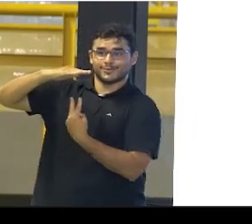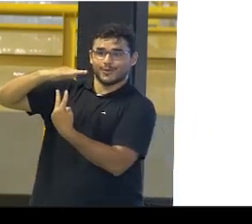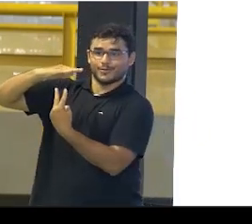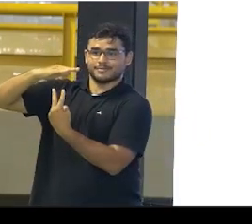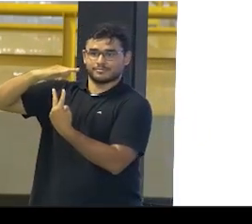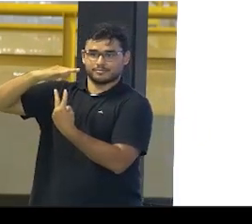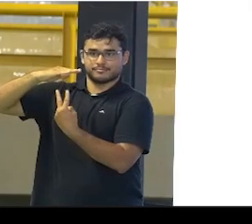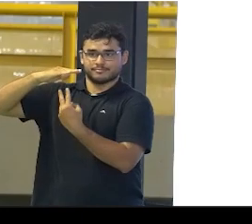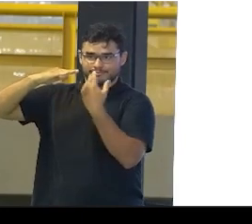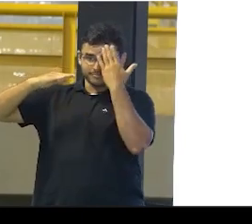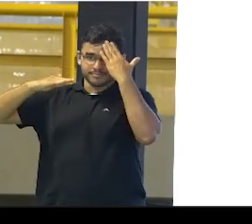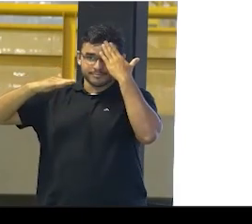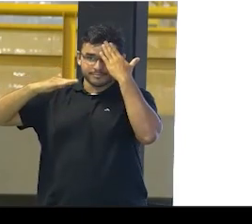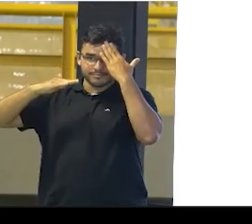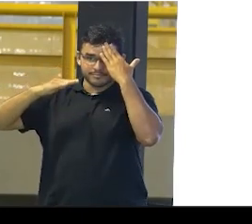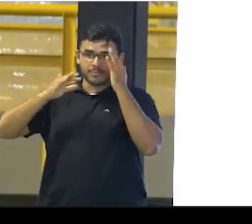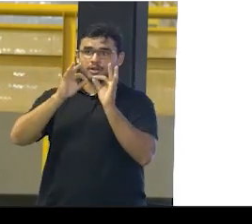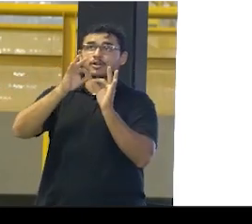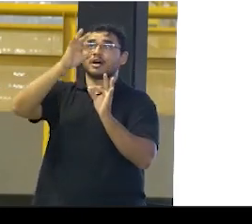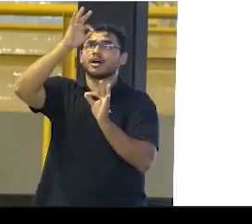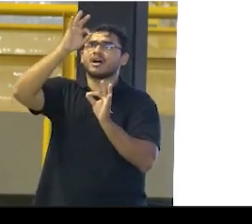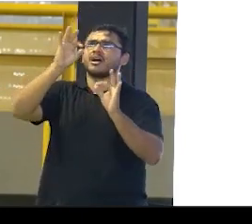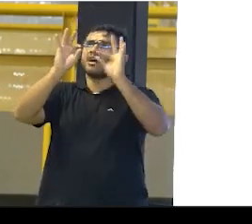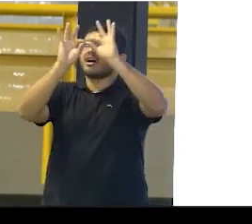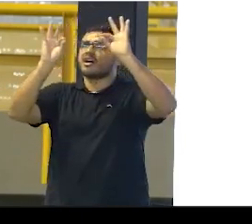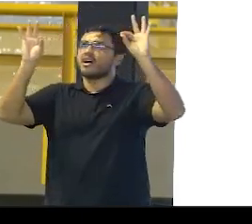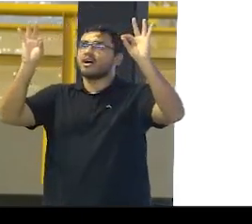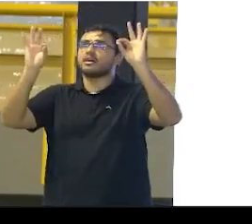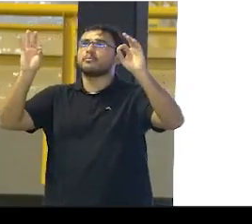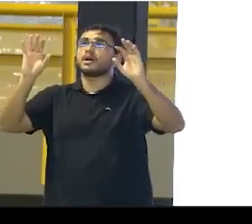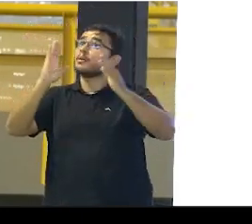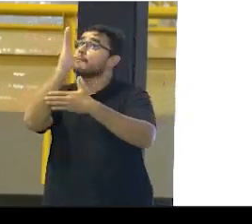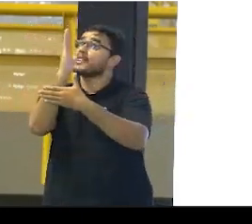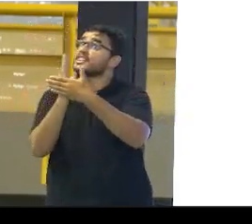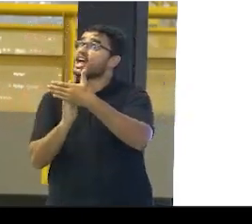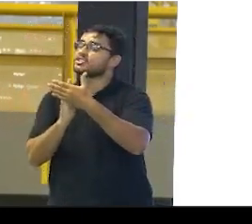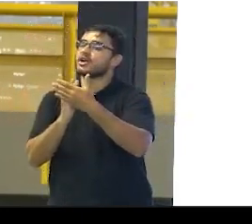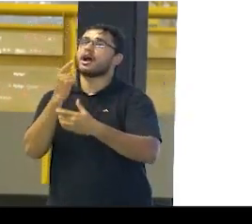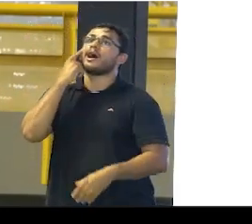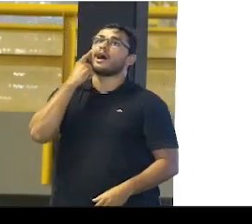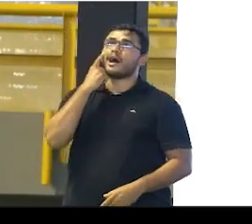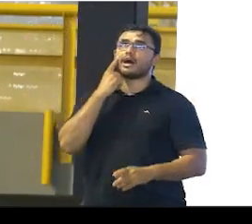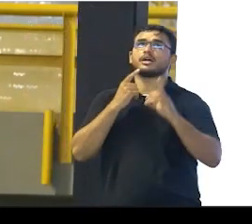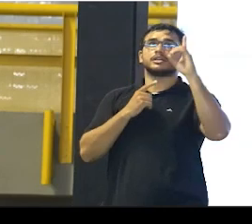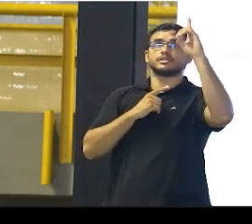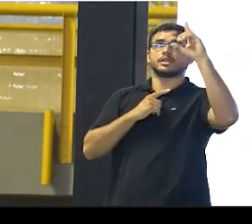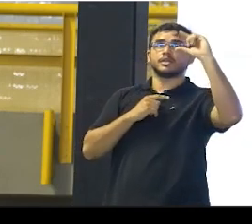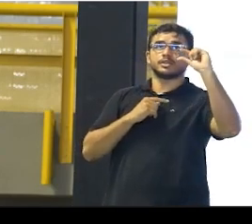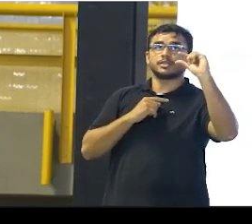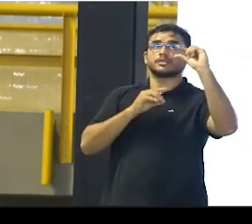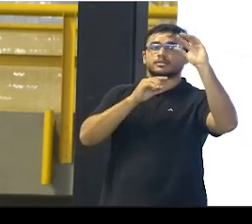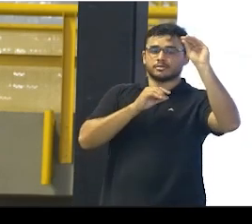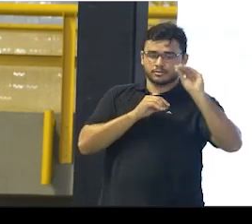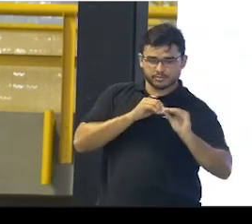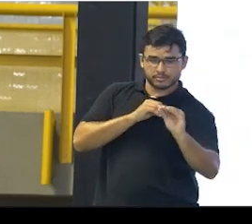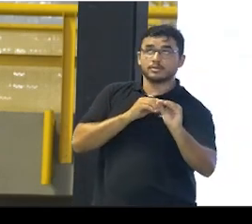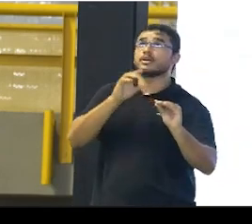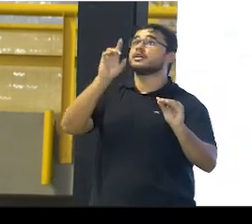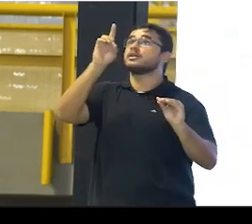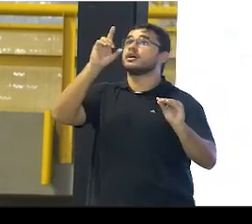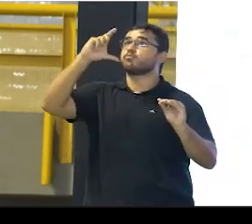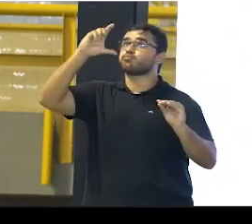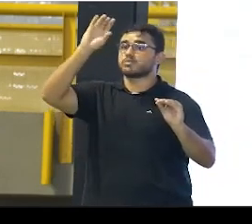conjunto Ceará, outros conjuntos que eles têm um raciocínio próprio